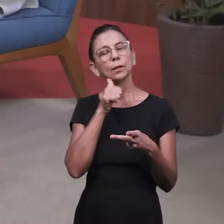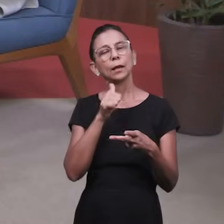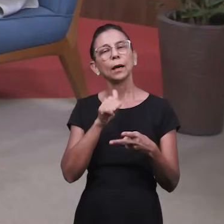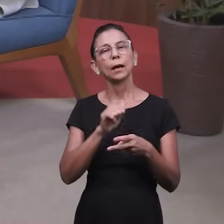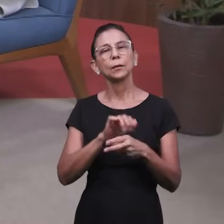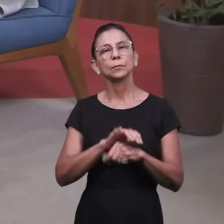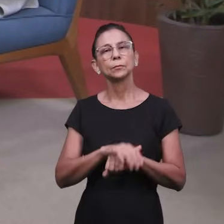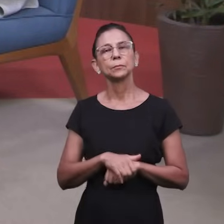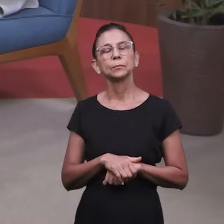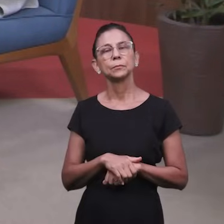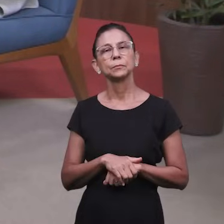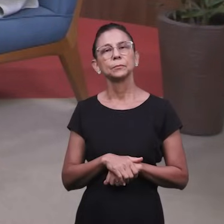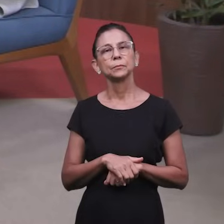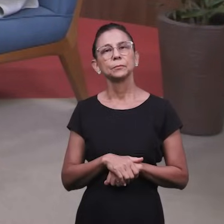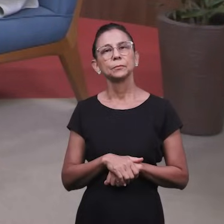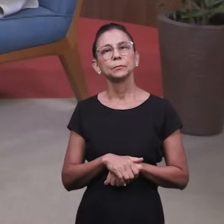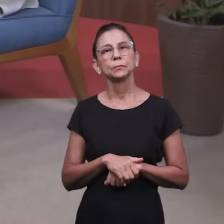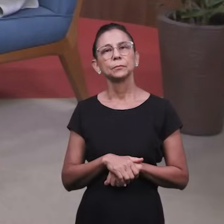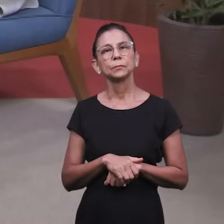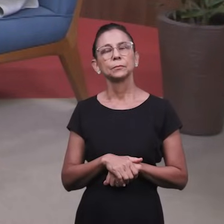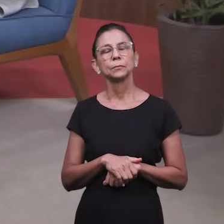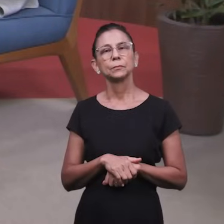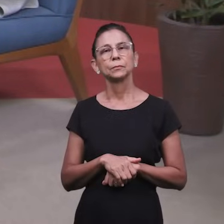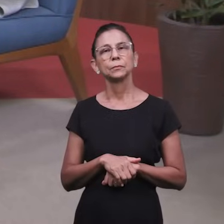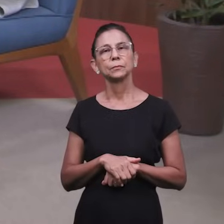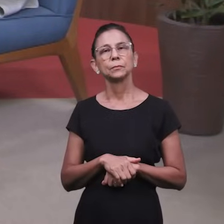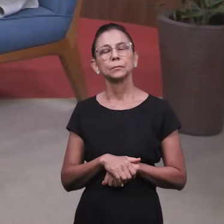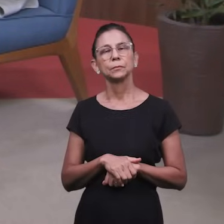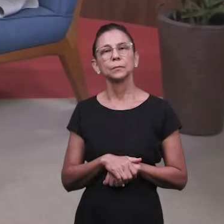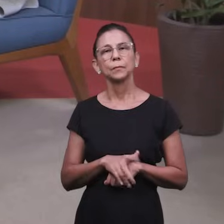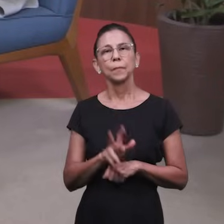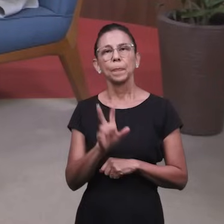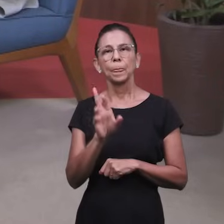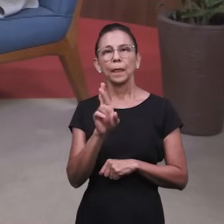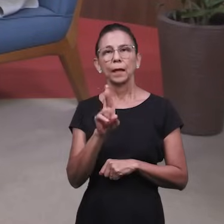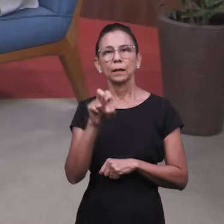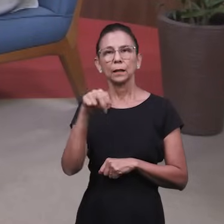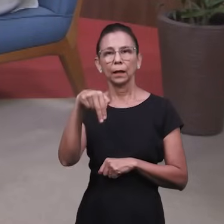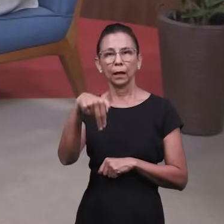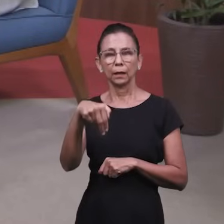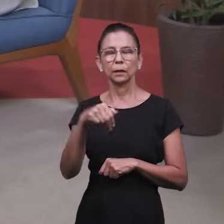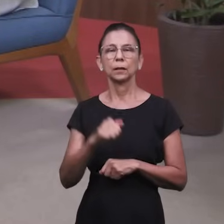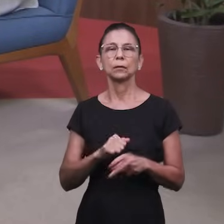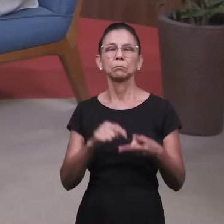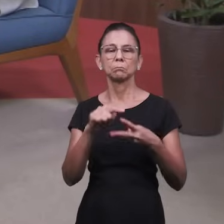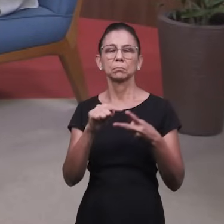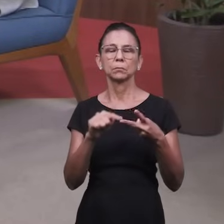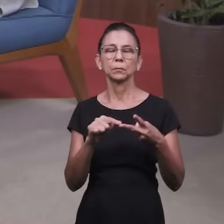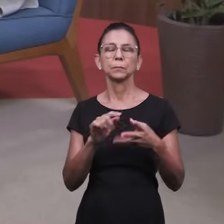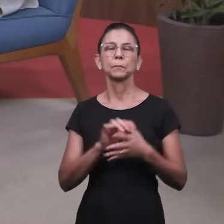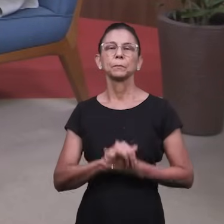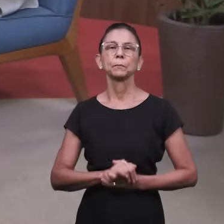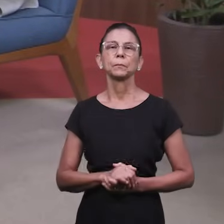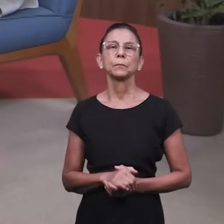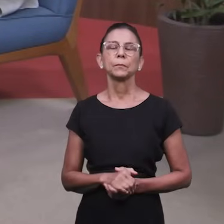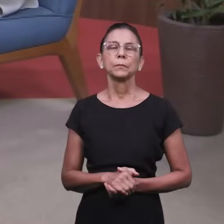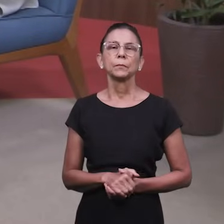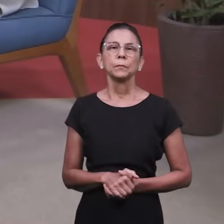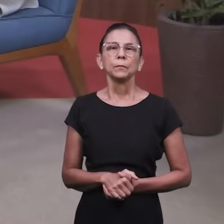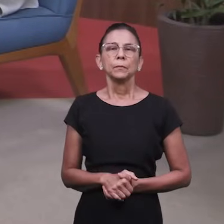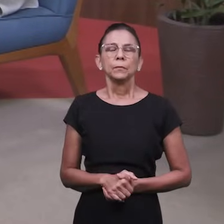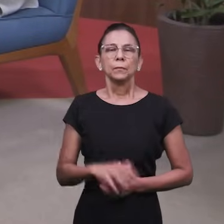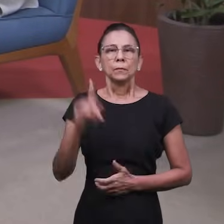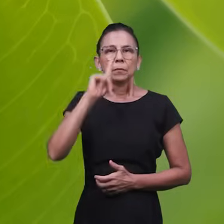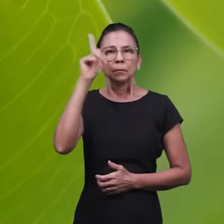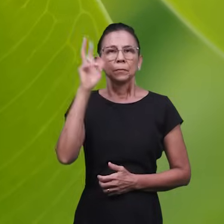irmã Luana, que é da cidade de Caicó, no Rio Grande do Norte. É lá, Santa Catarina, Rio Grande do Norte, extremos do Brasil. Vamos